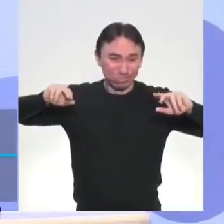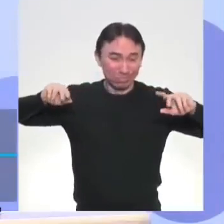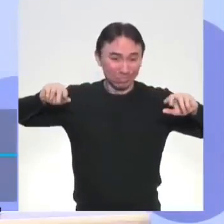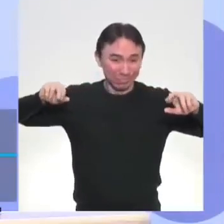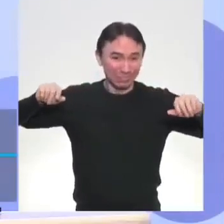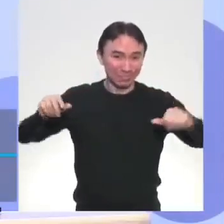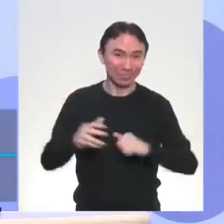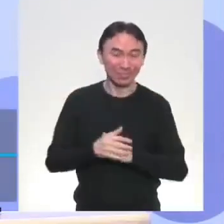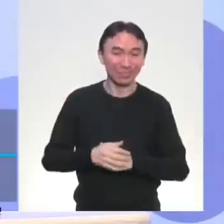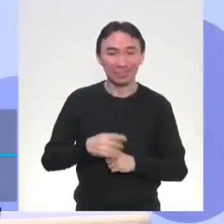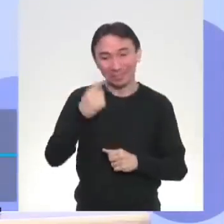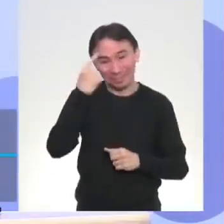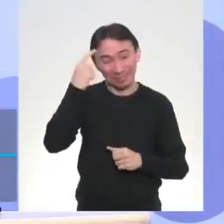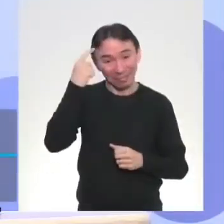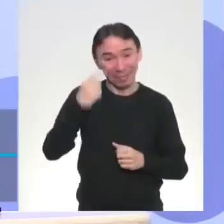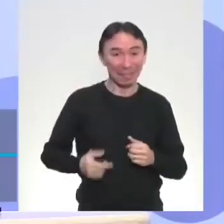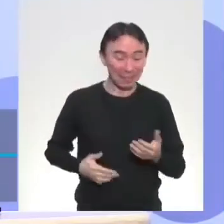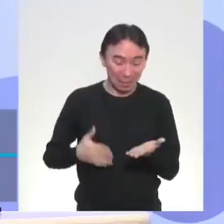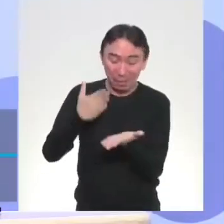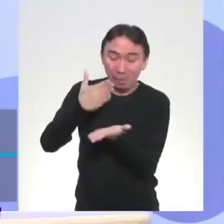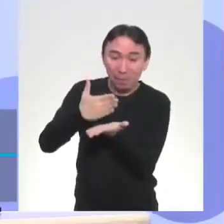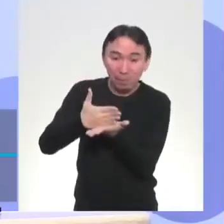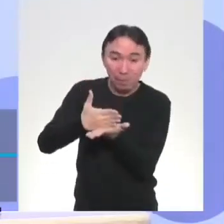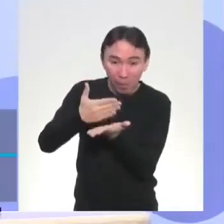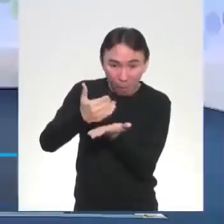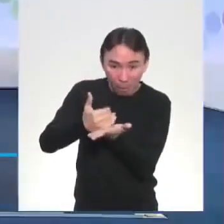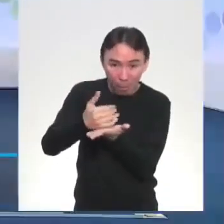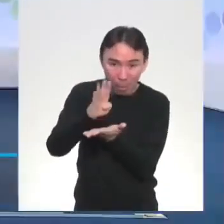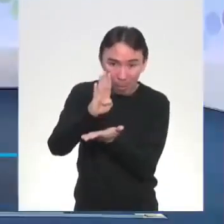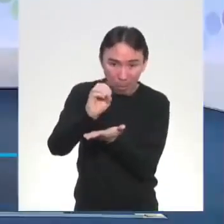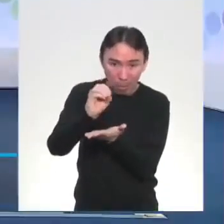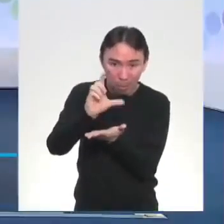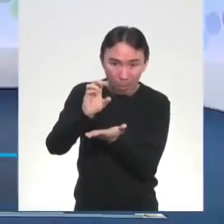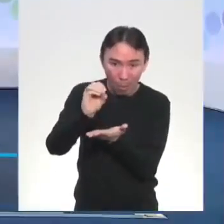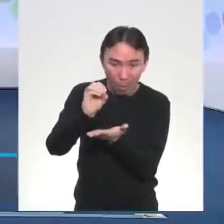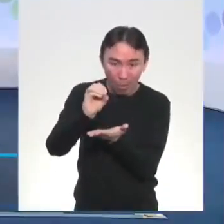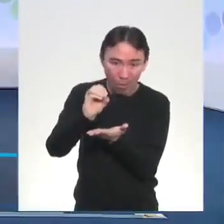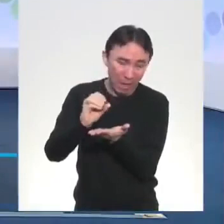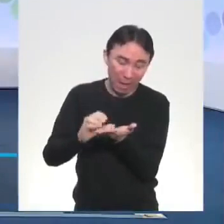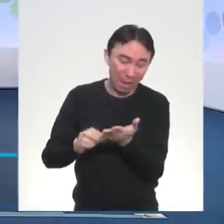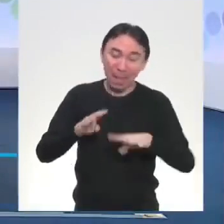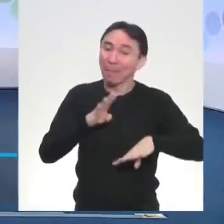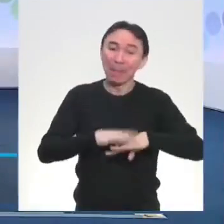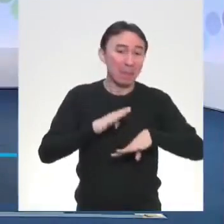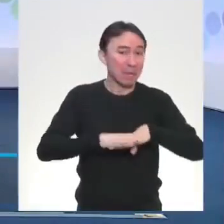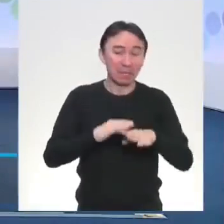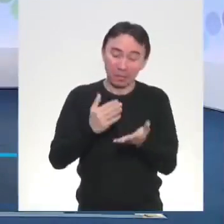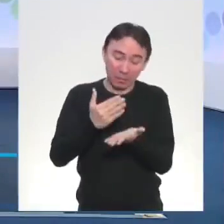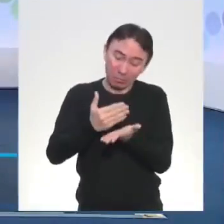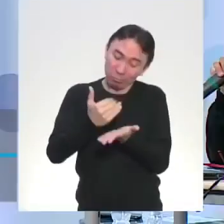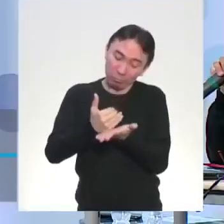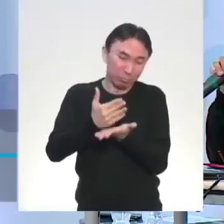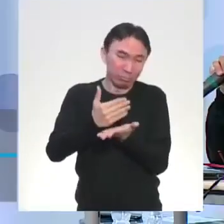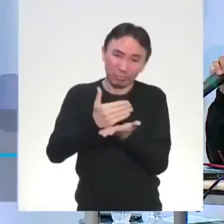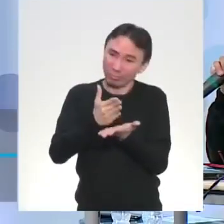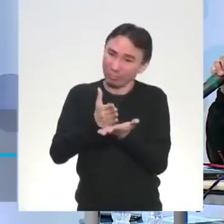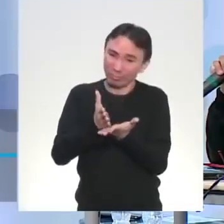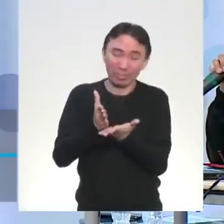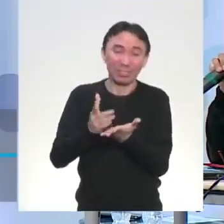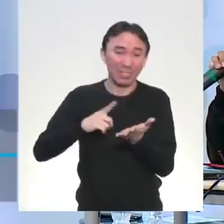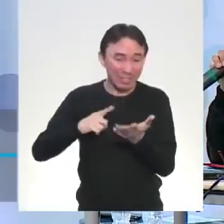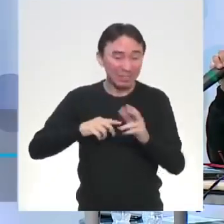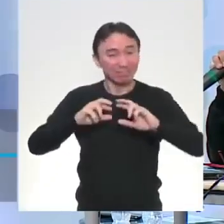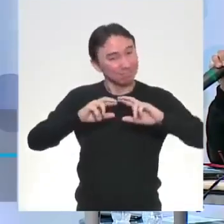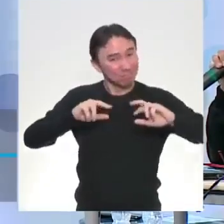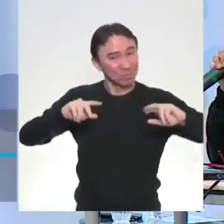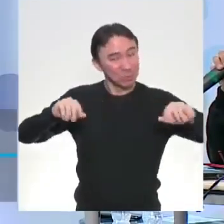meus alunos, né? Aritmética, álgebra e geometria. É isso aí. E você falou no grande bolo, é uma coisa interessante, né? Porque ainda falando no